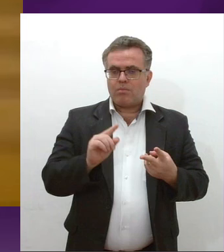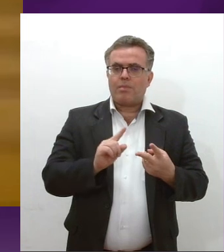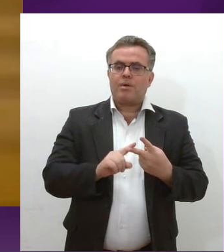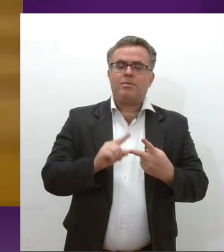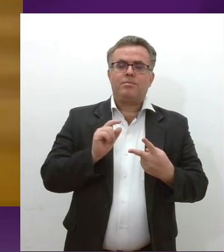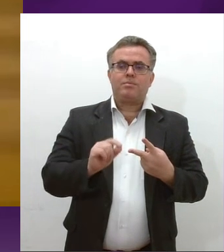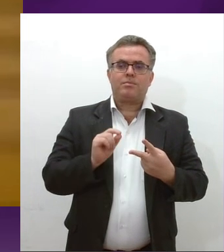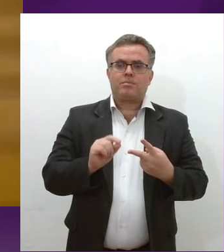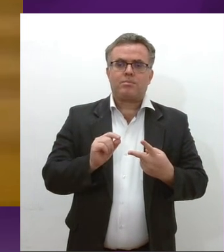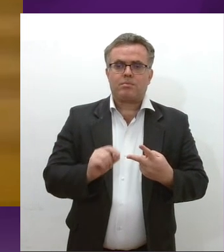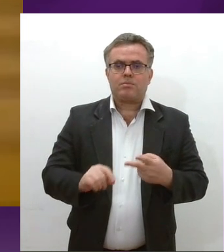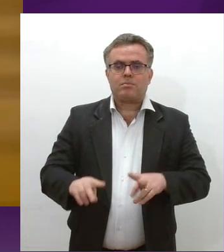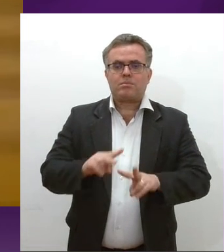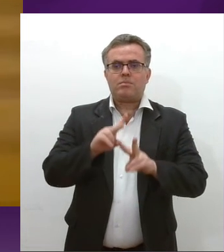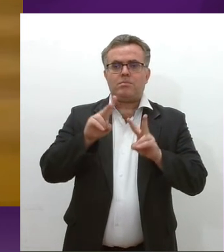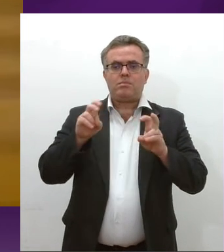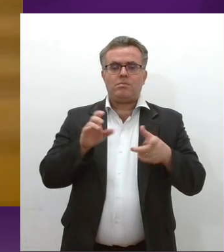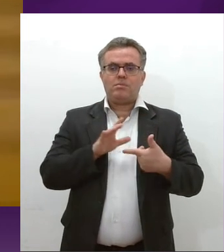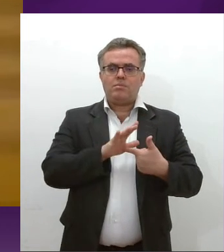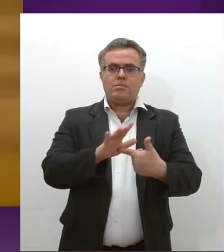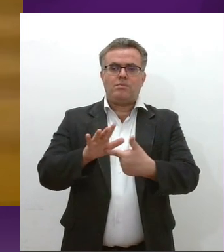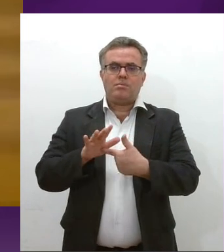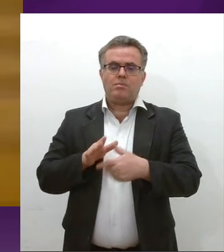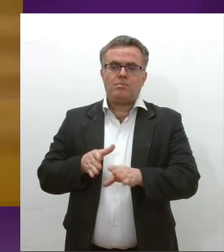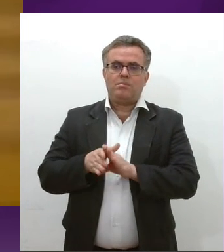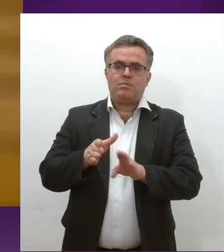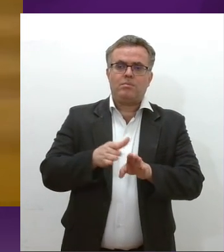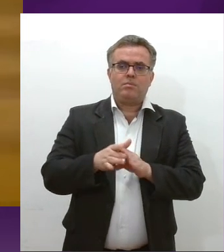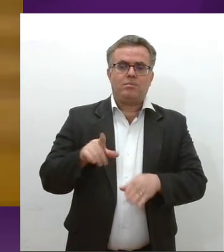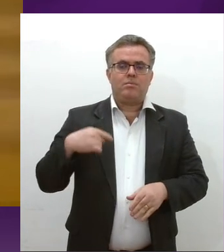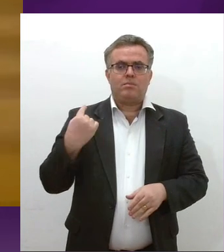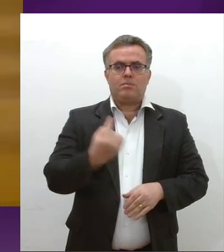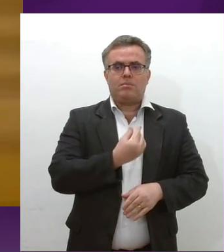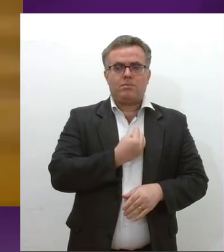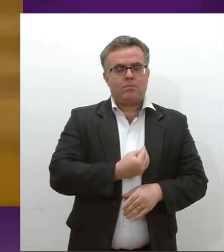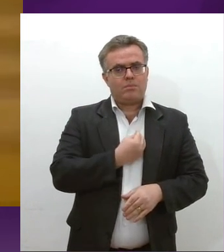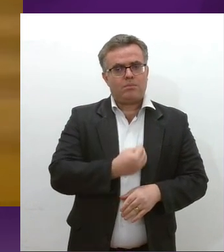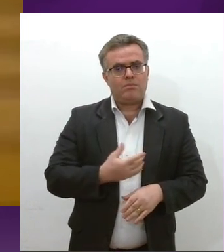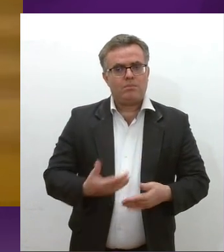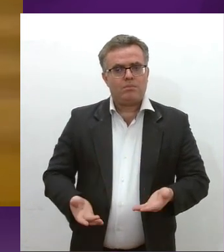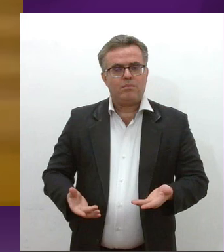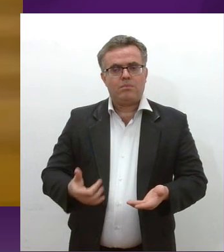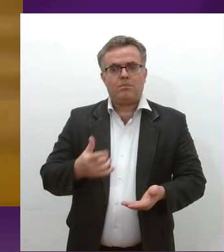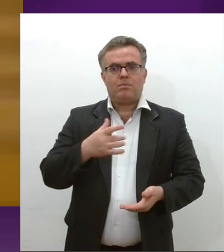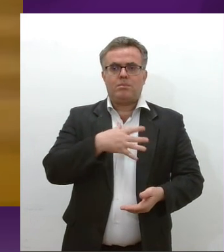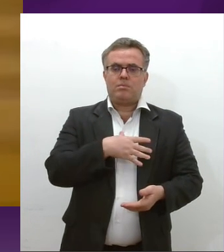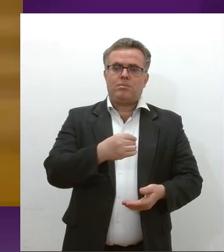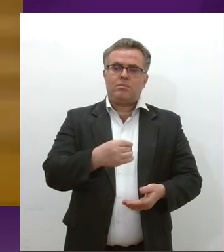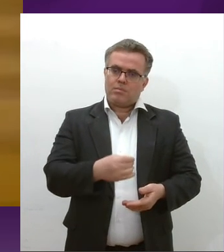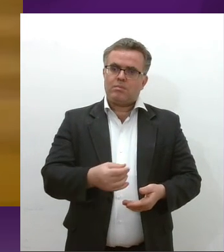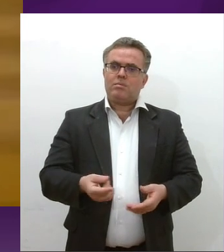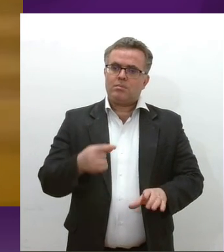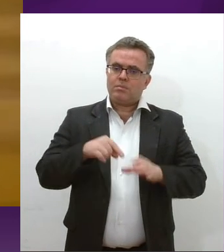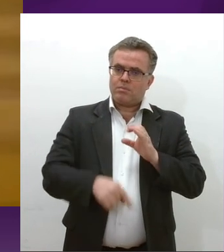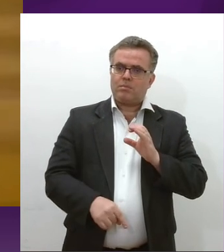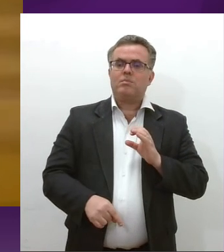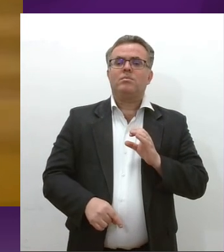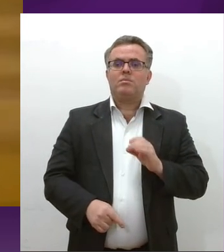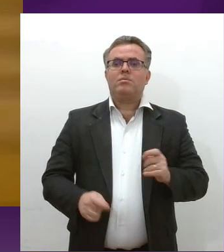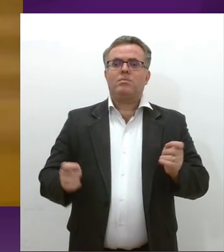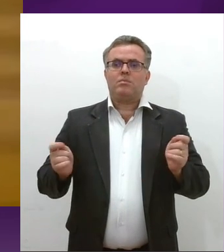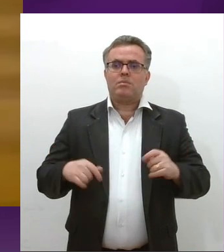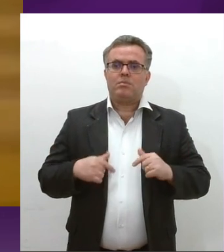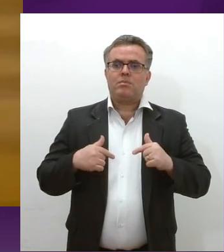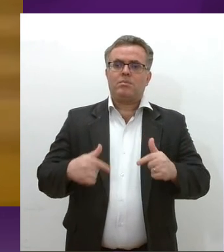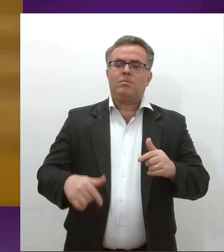são assuntos que tocam profundamente a minha coletividade, ou seja, os meus filhos estão profundamente mergulhados neles, meus